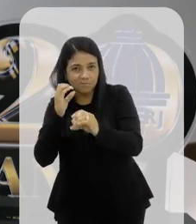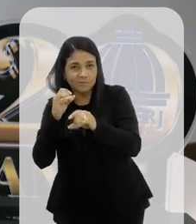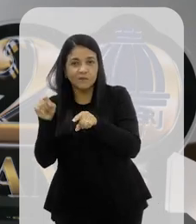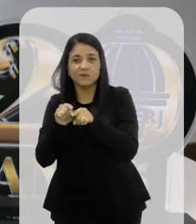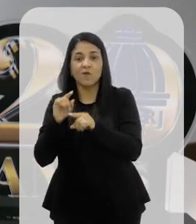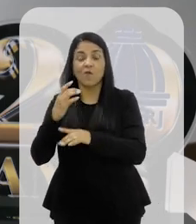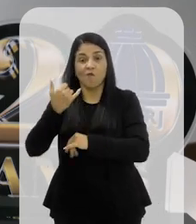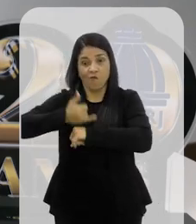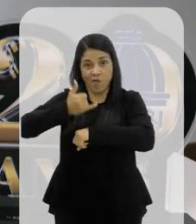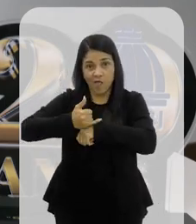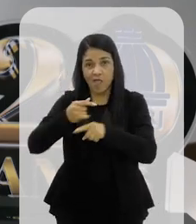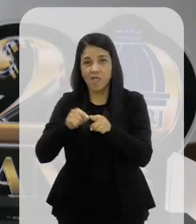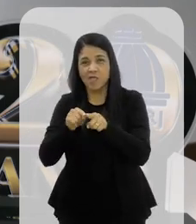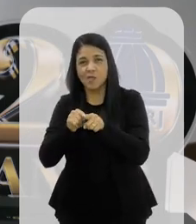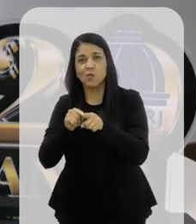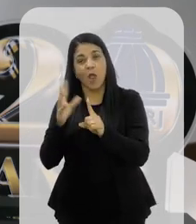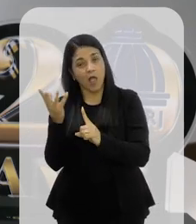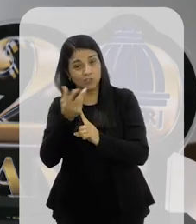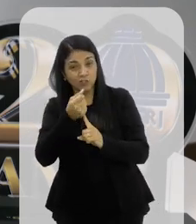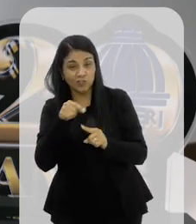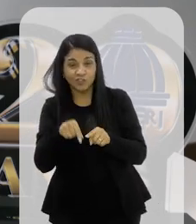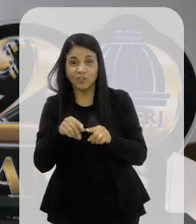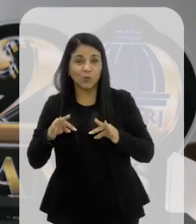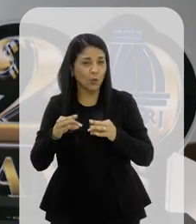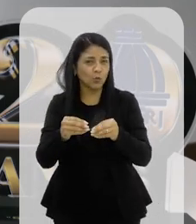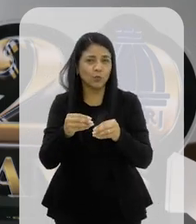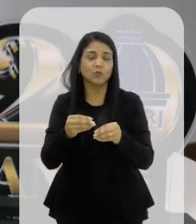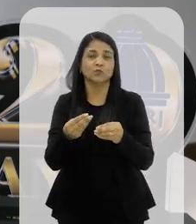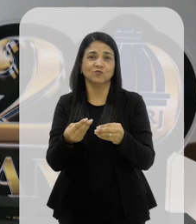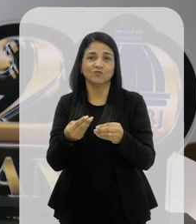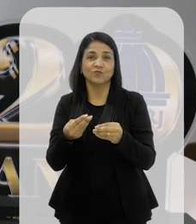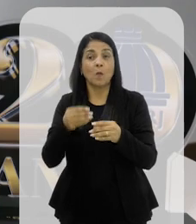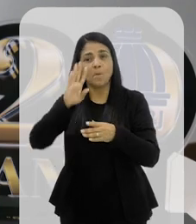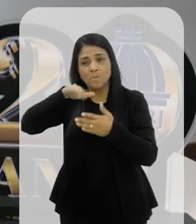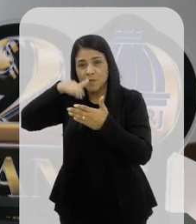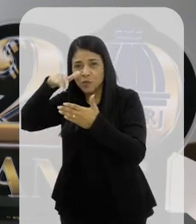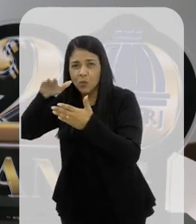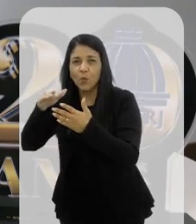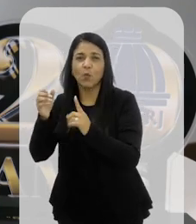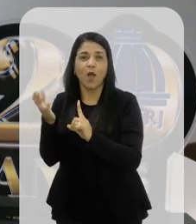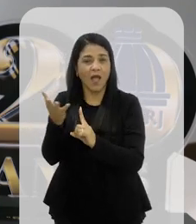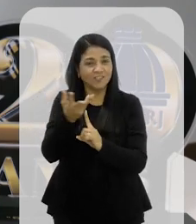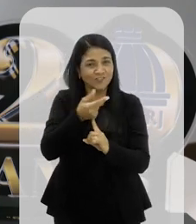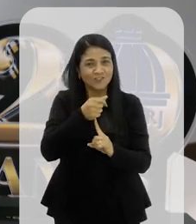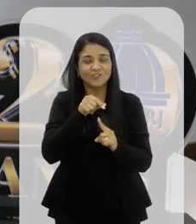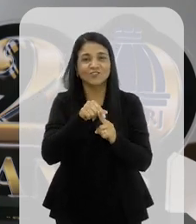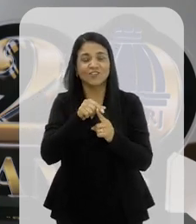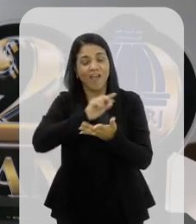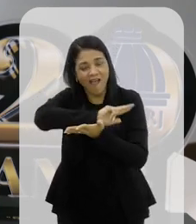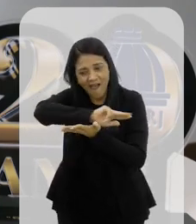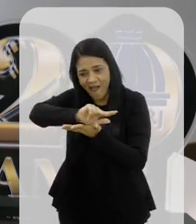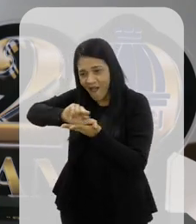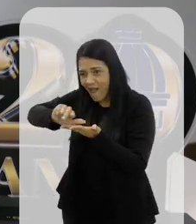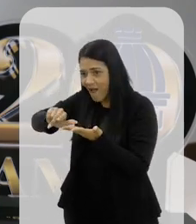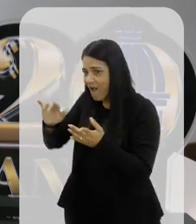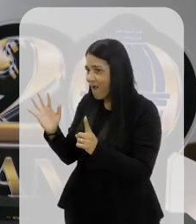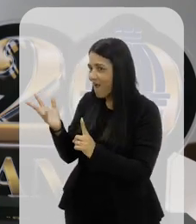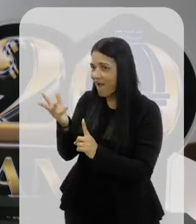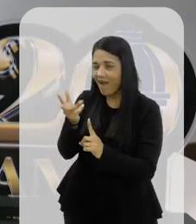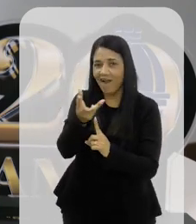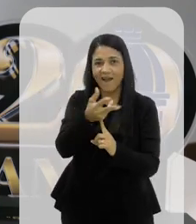artista um artista um aderecista que é um artista Evidente um pintor de arte Então você tem aí um leque de